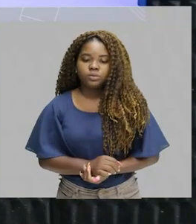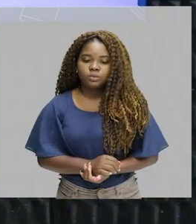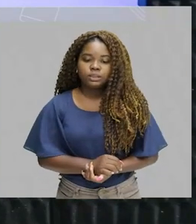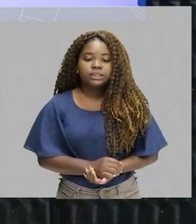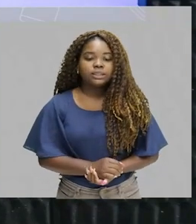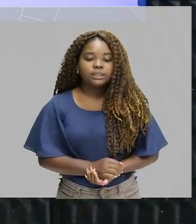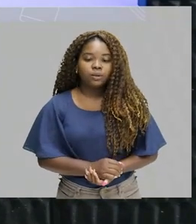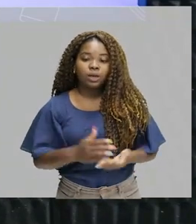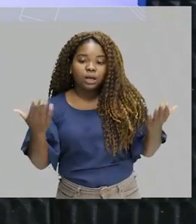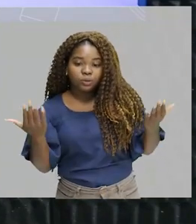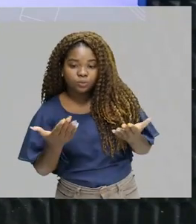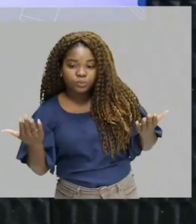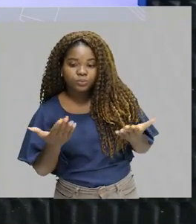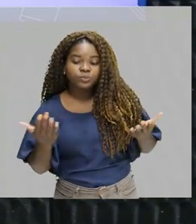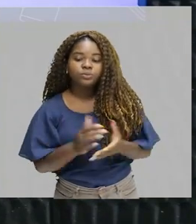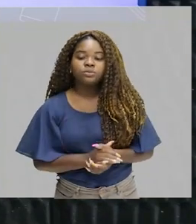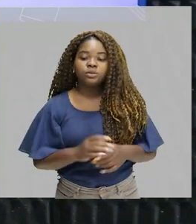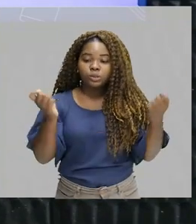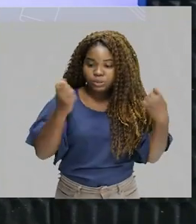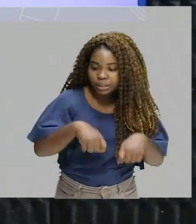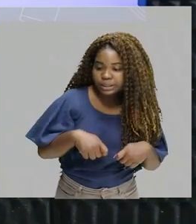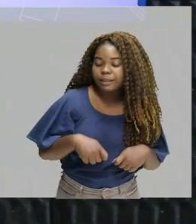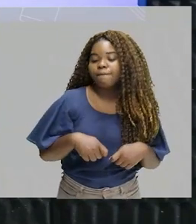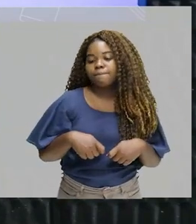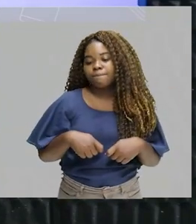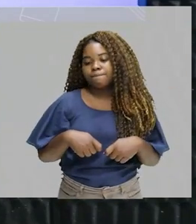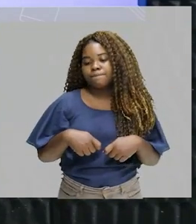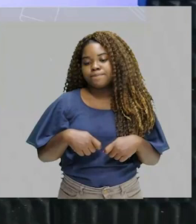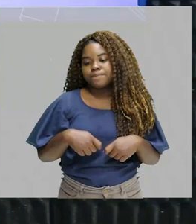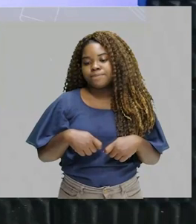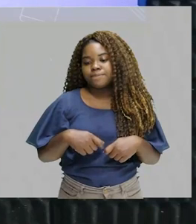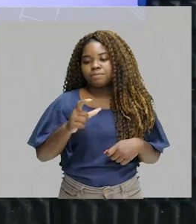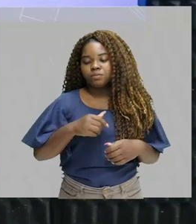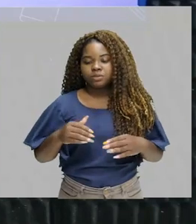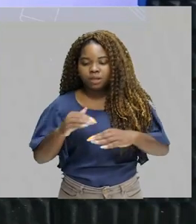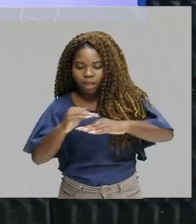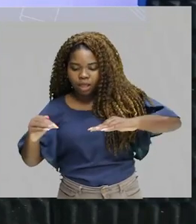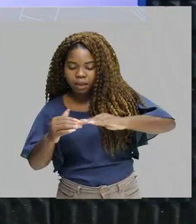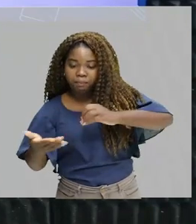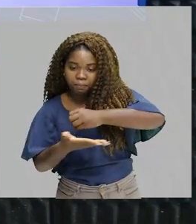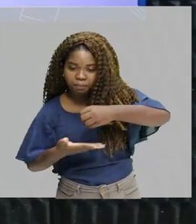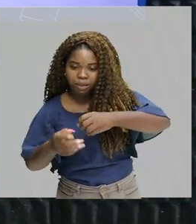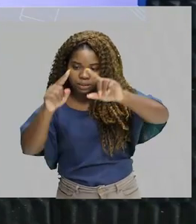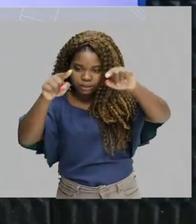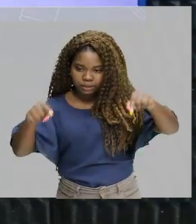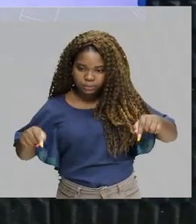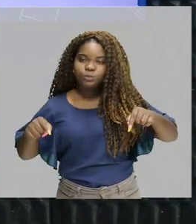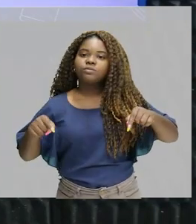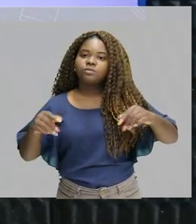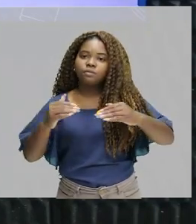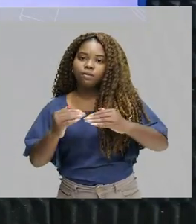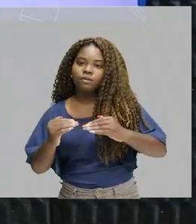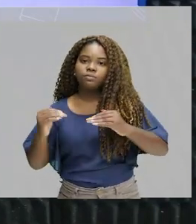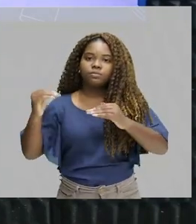aconteça é onde É mais fácil você sair da base da pirâmide até o topo e vice-versa e descer também lá de